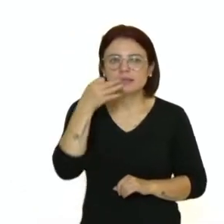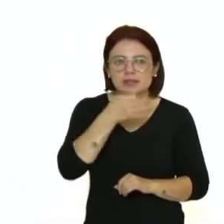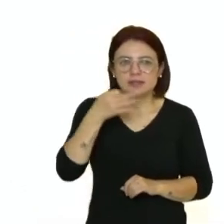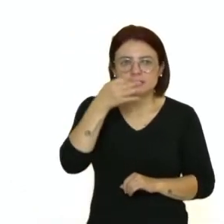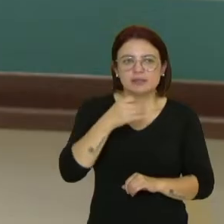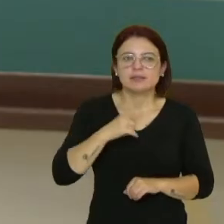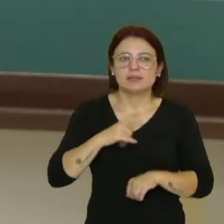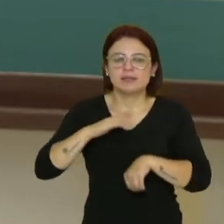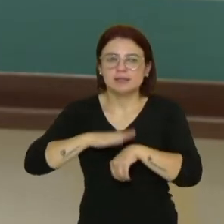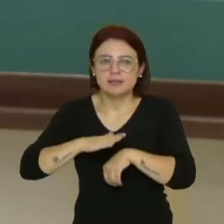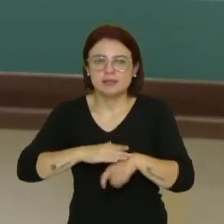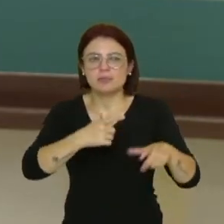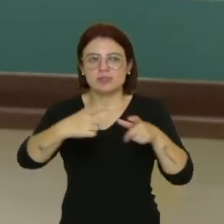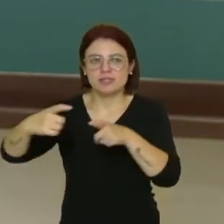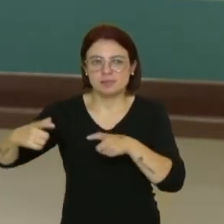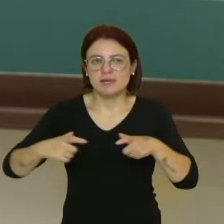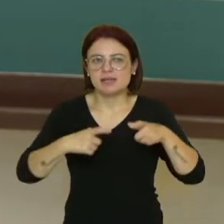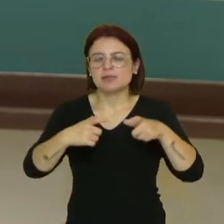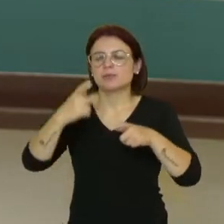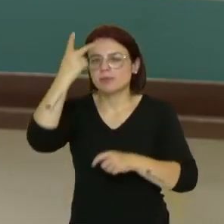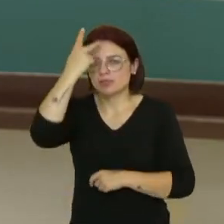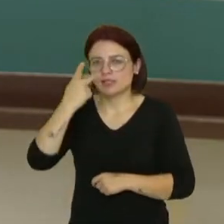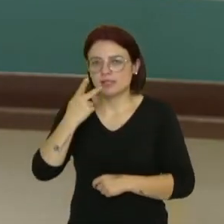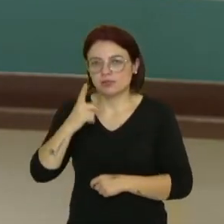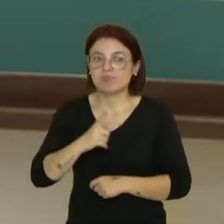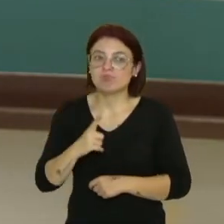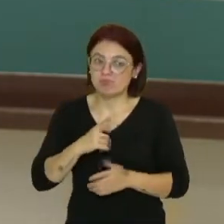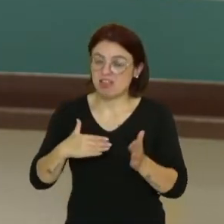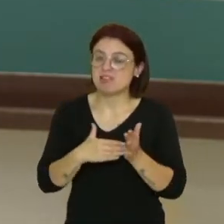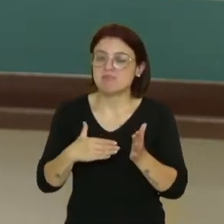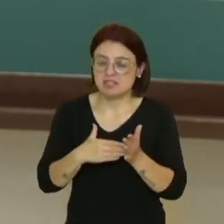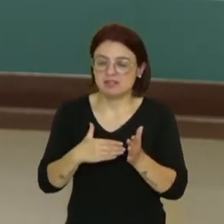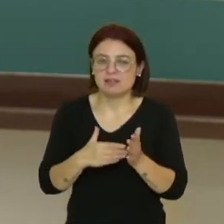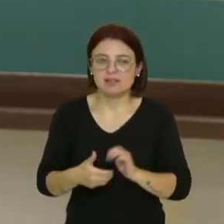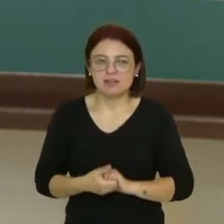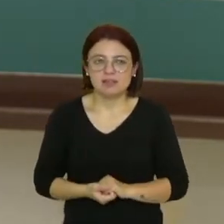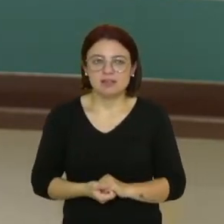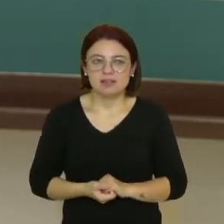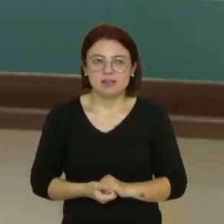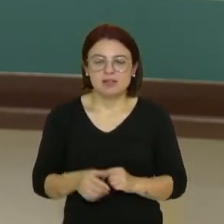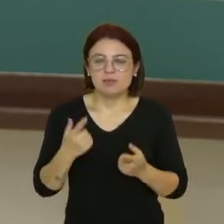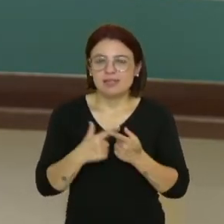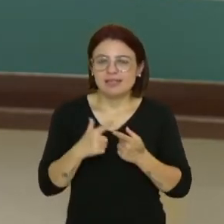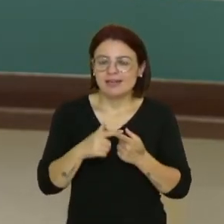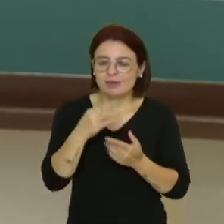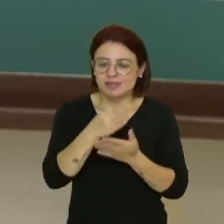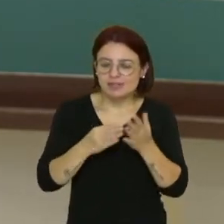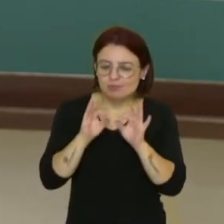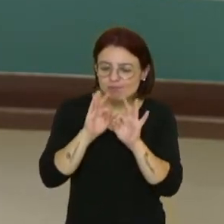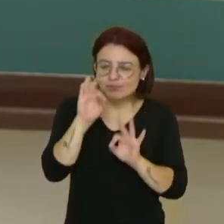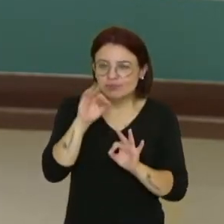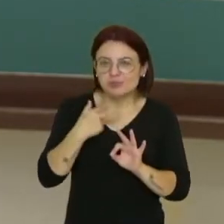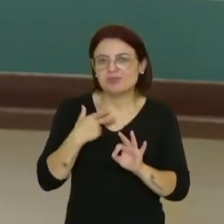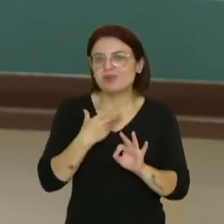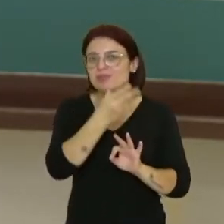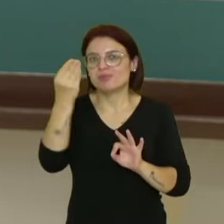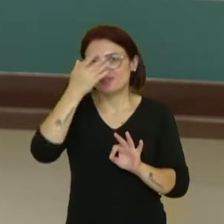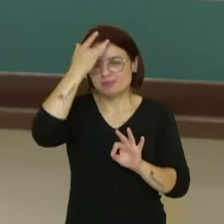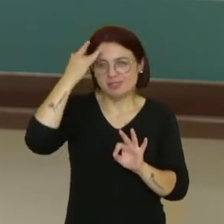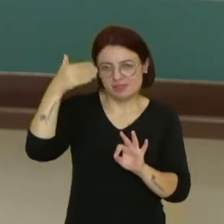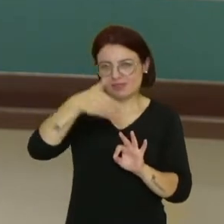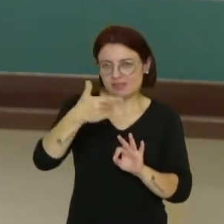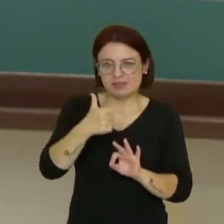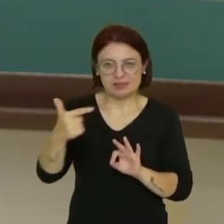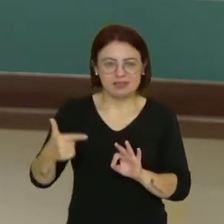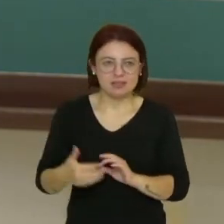com tempo, espaço e personagens limitados. Por quê? Se o texto é breve, eu não posso ter vários personagens.